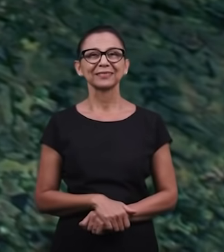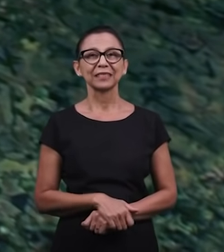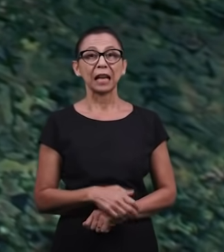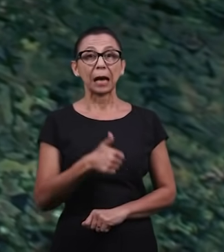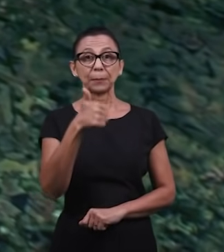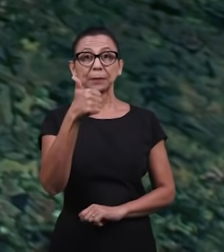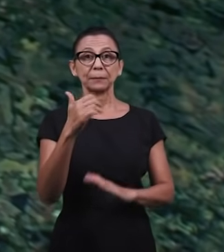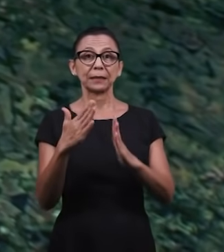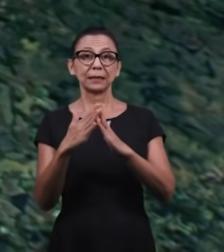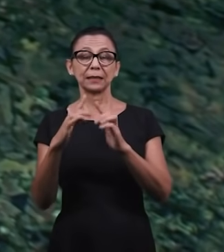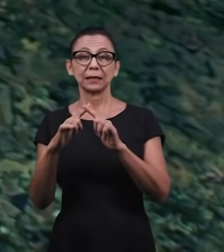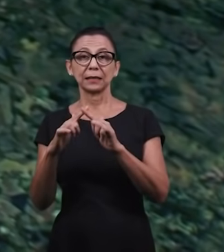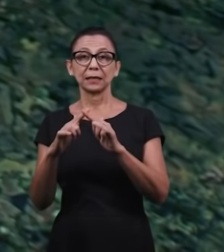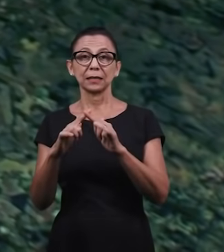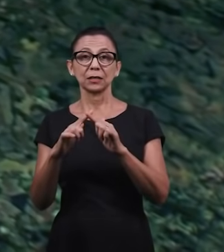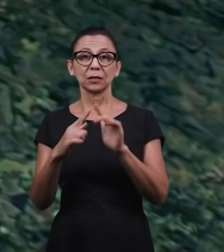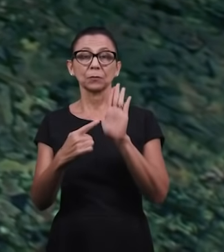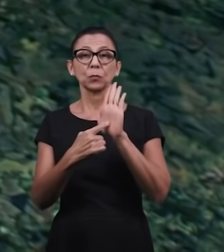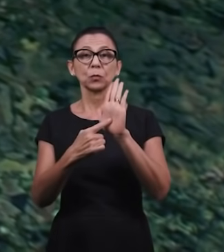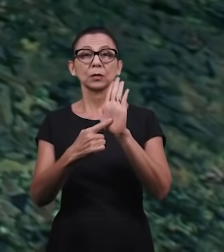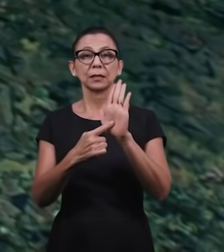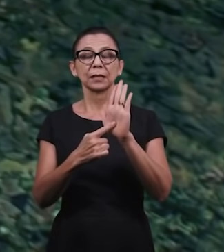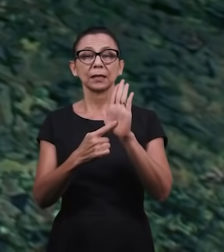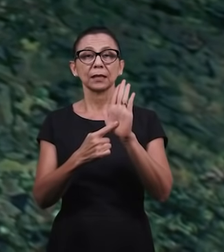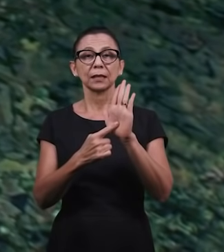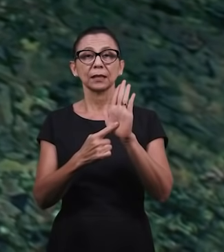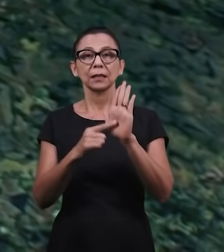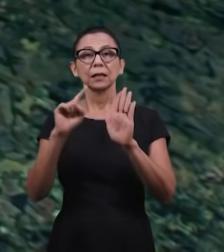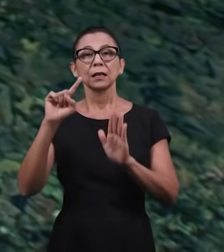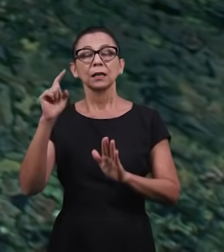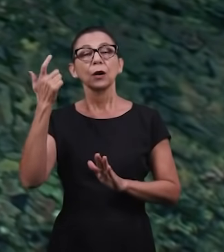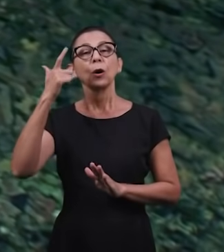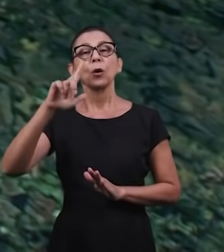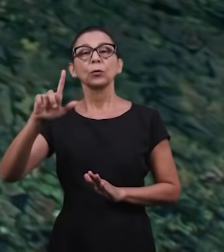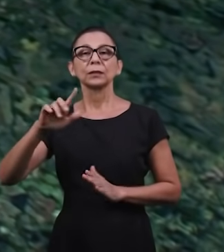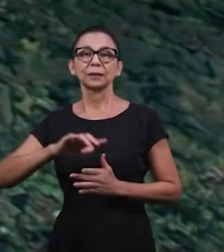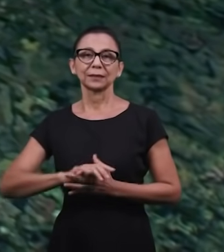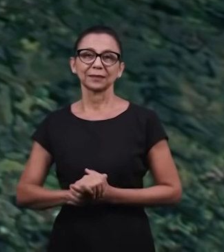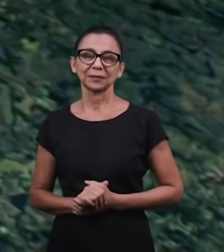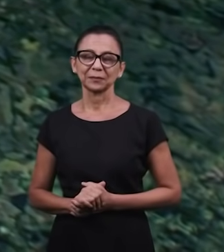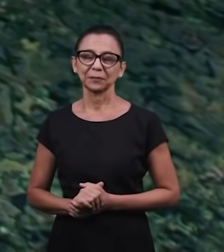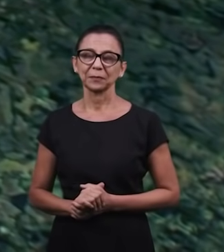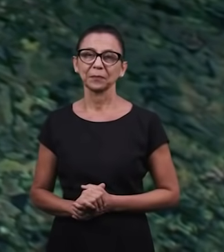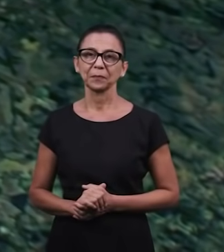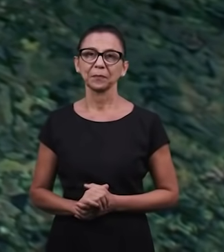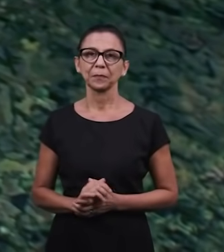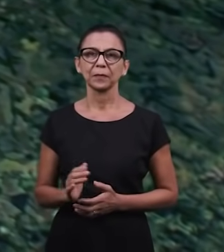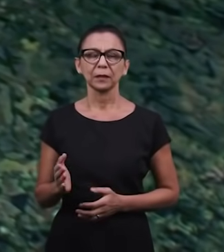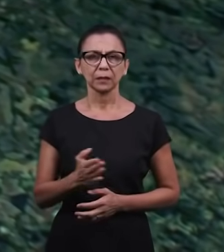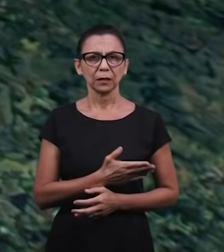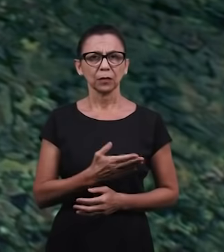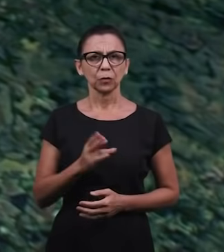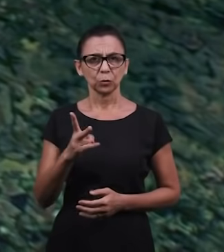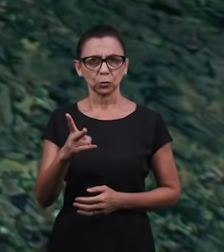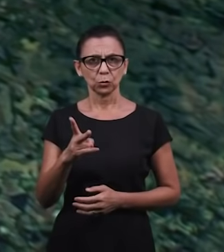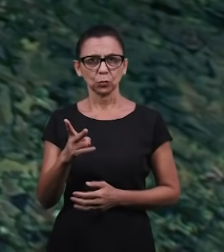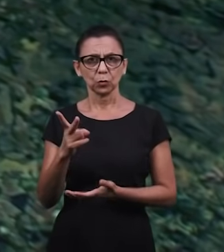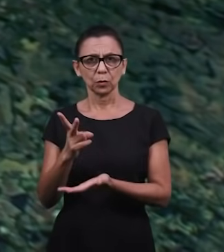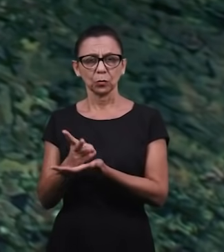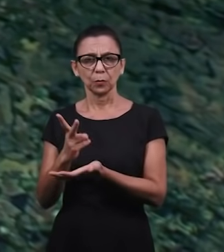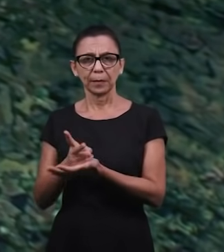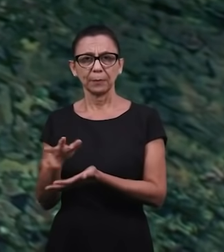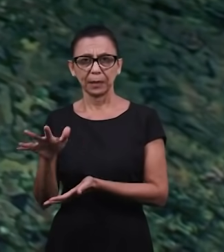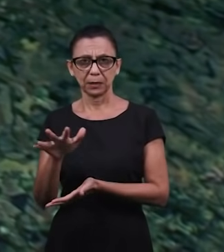Esta é a primeira igreja, depois nós mostraremos outras. Porque a partir de agora nós vamos ter mais um testemunho, também de